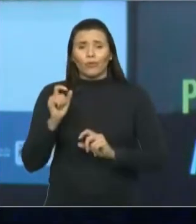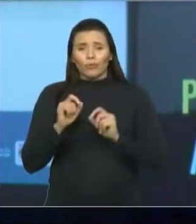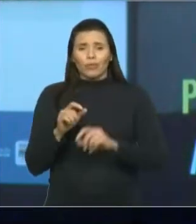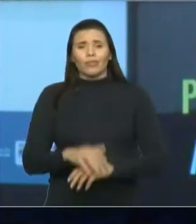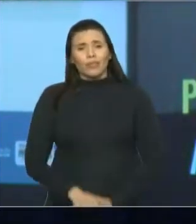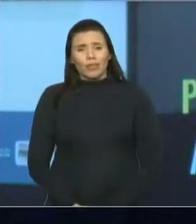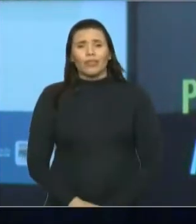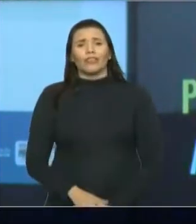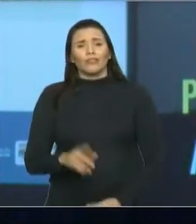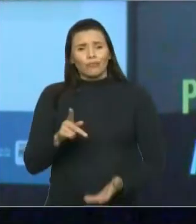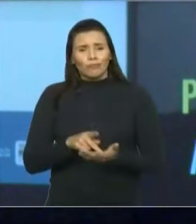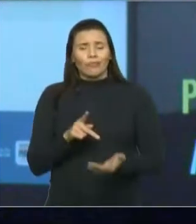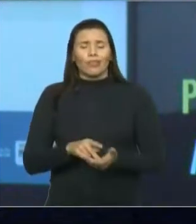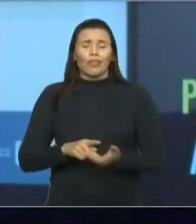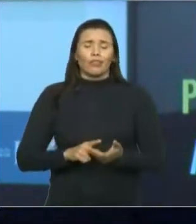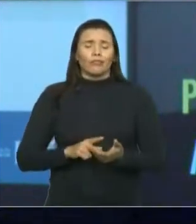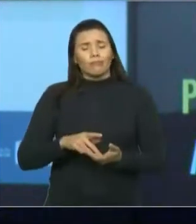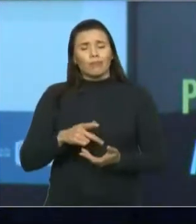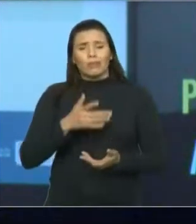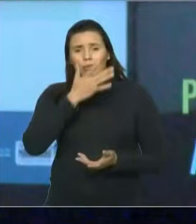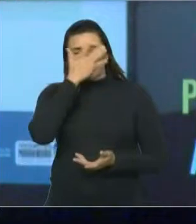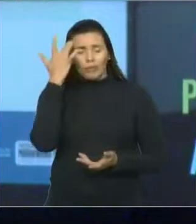população. Pode passar o próximo slide.